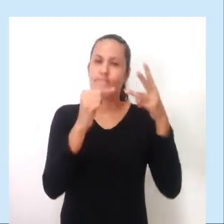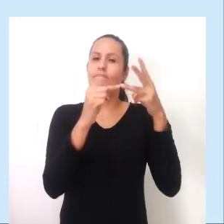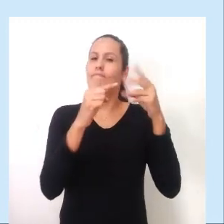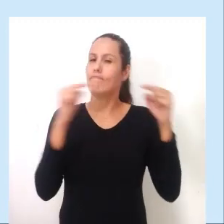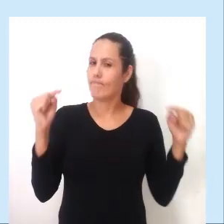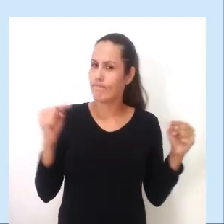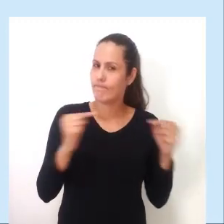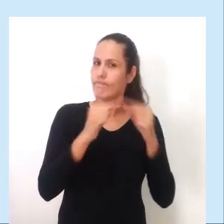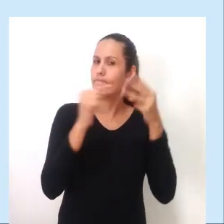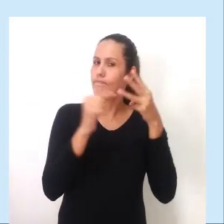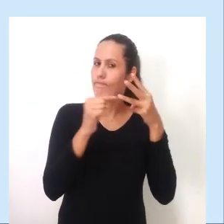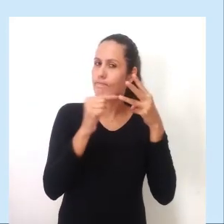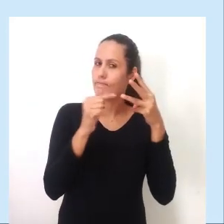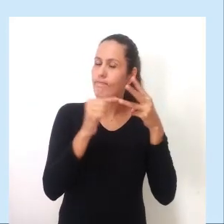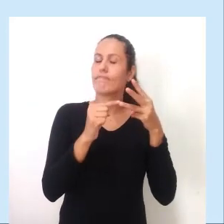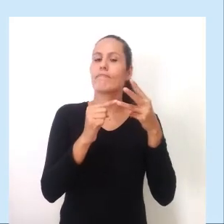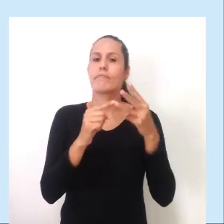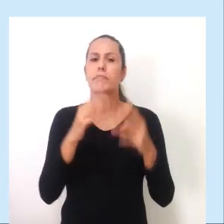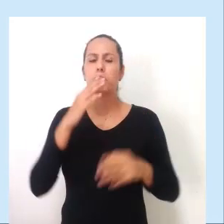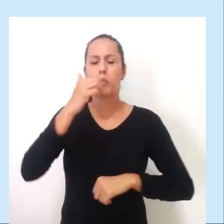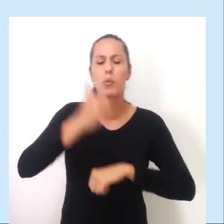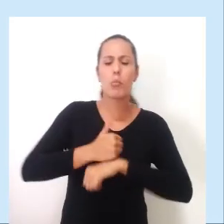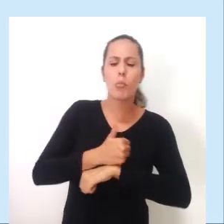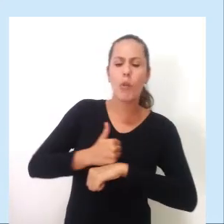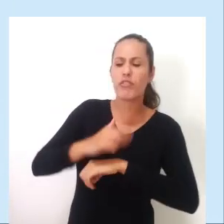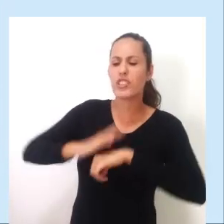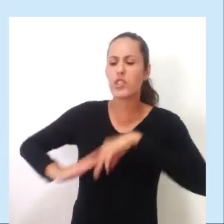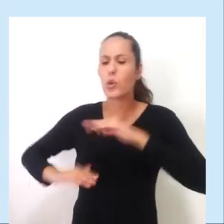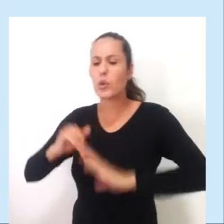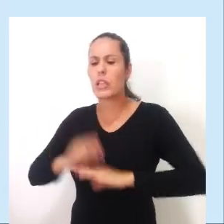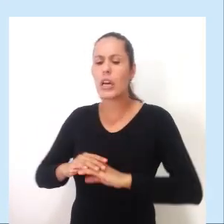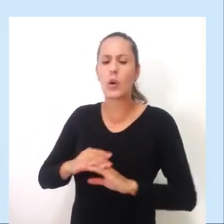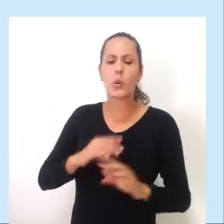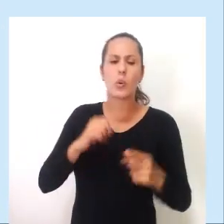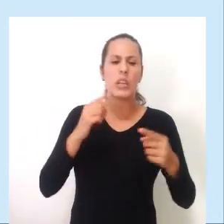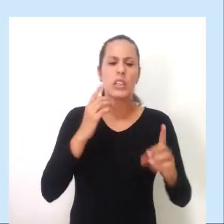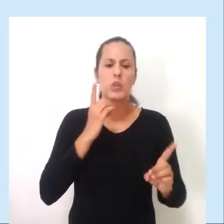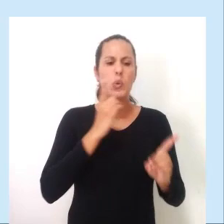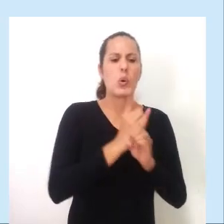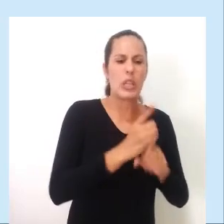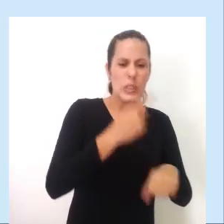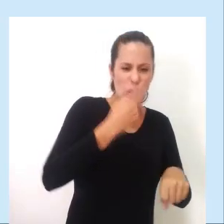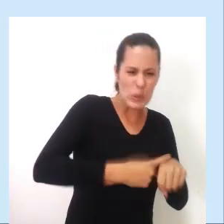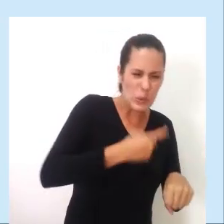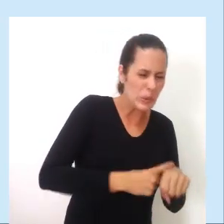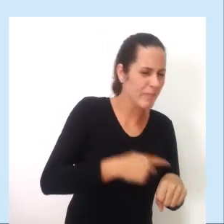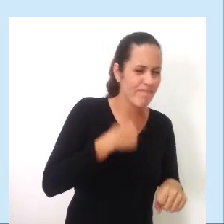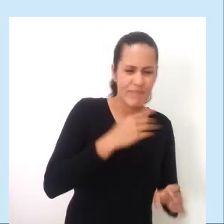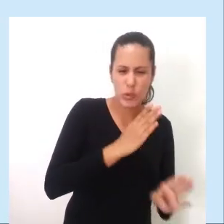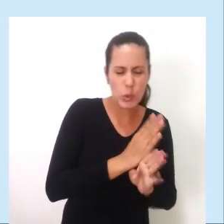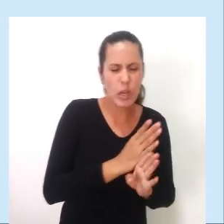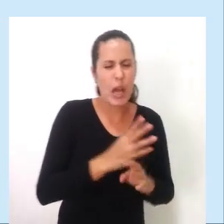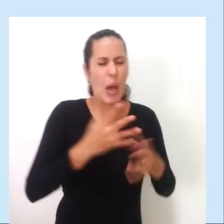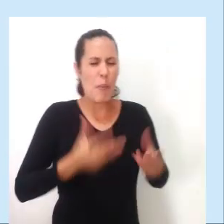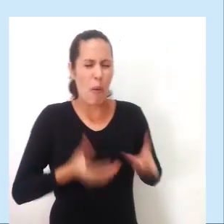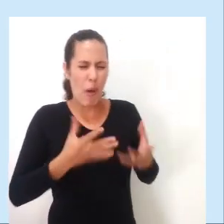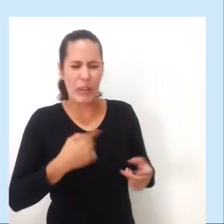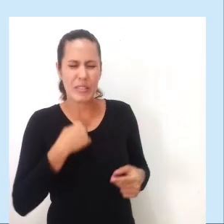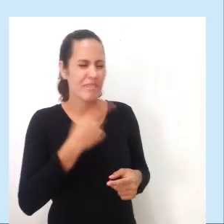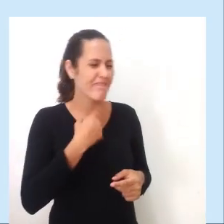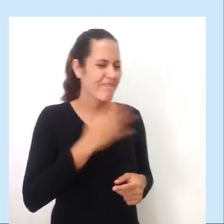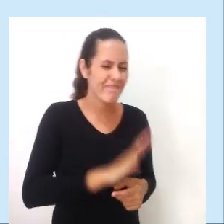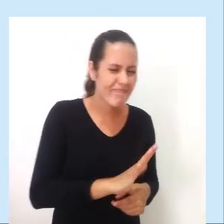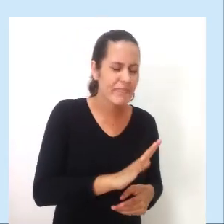Mas possa ser que o paleontólogo não encontre nem mole, nem duro, as partes. Pode ser que ele